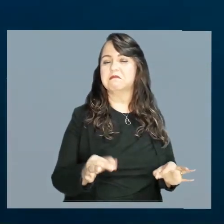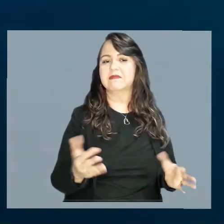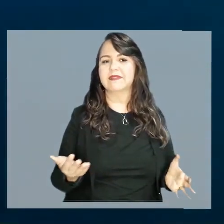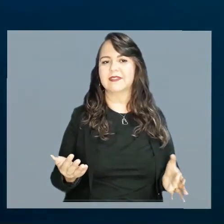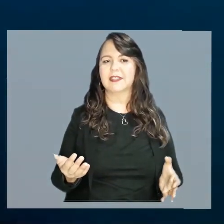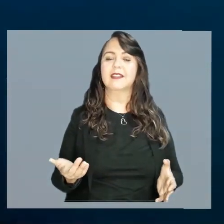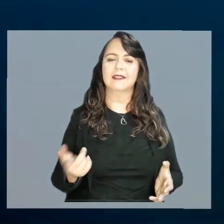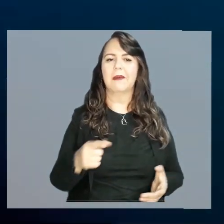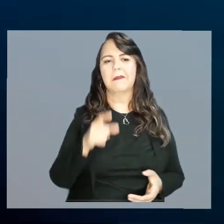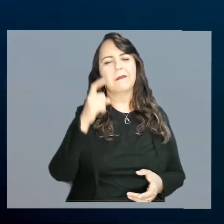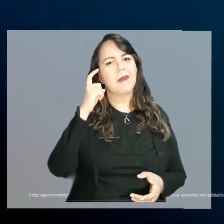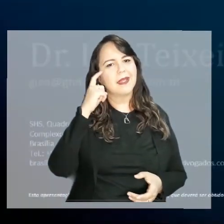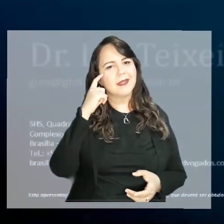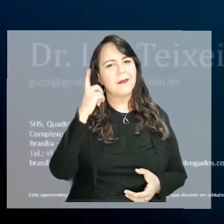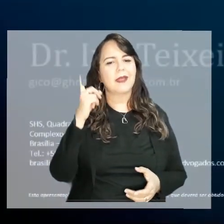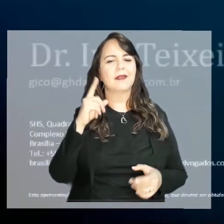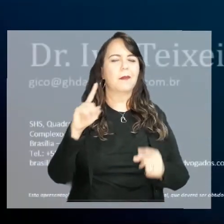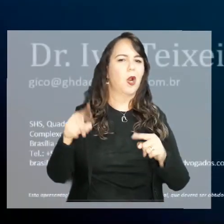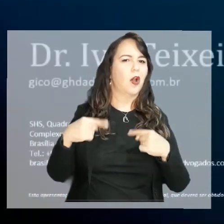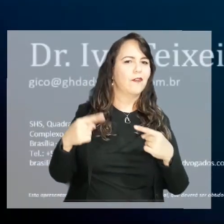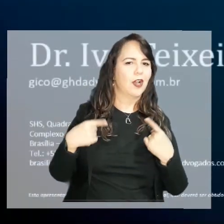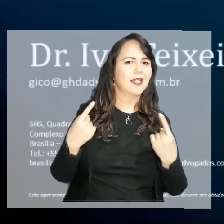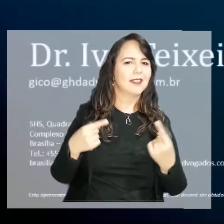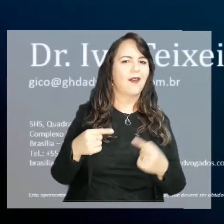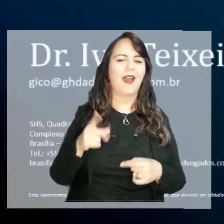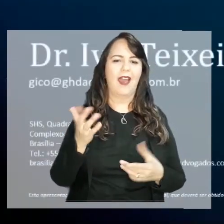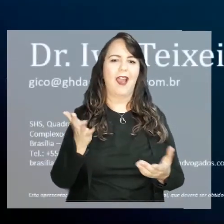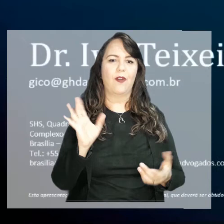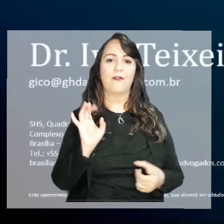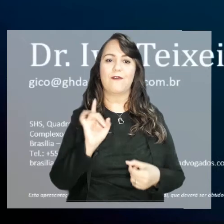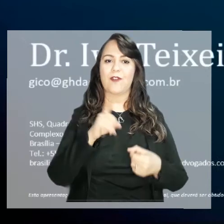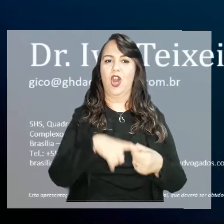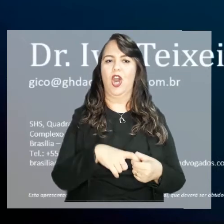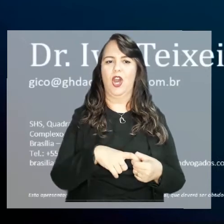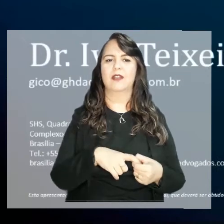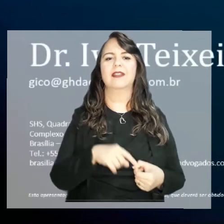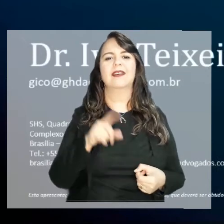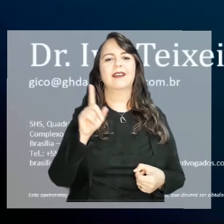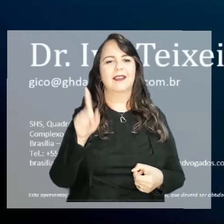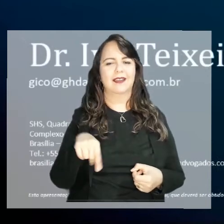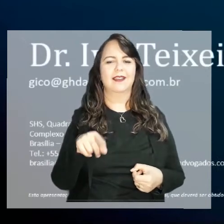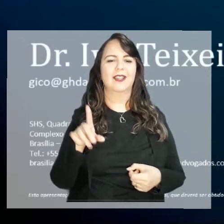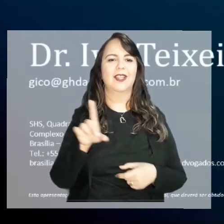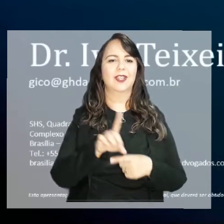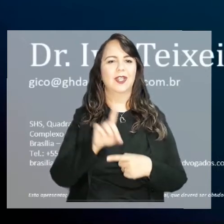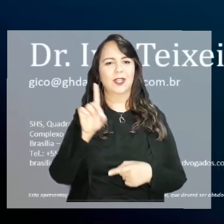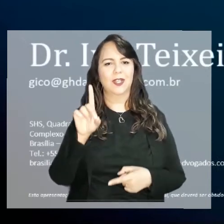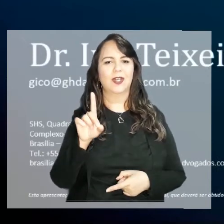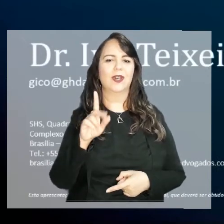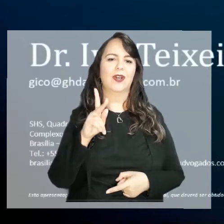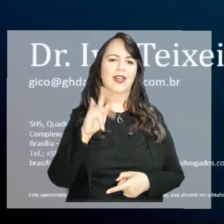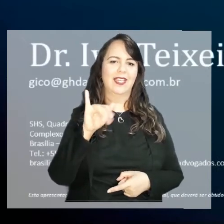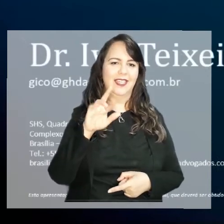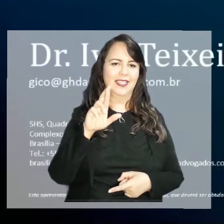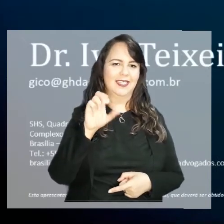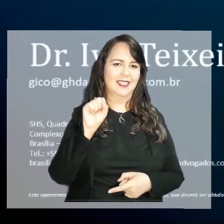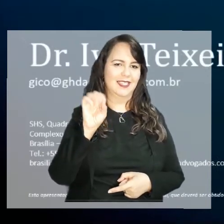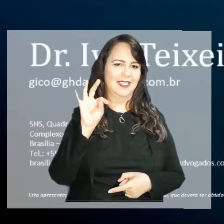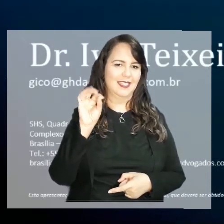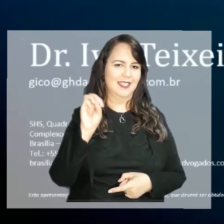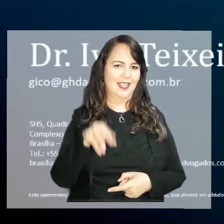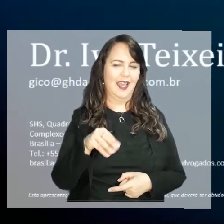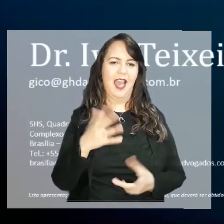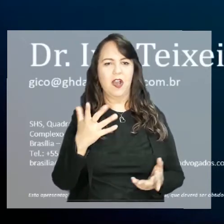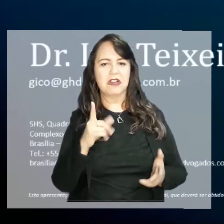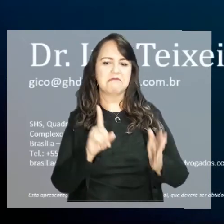eu devolvo a palavra ao Dr. Christian para fazer as suas ponderações, perguntas, e ver se eu